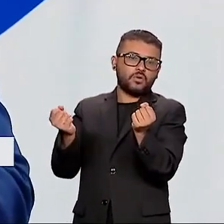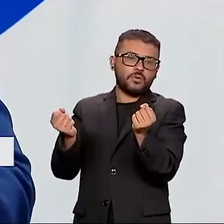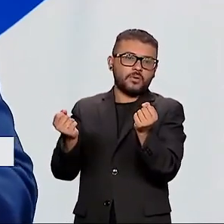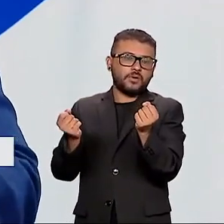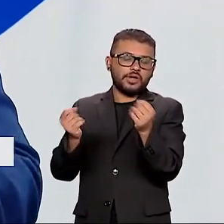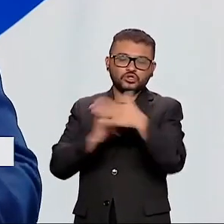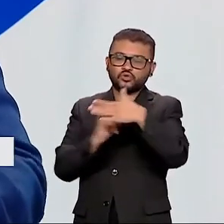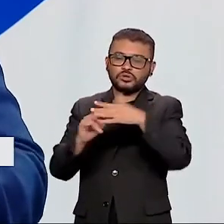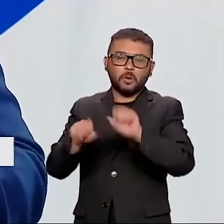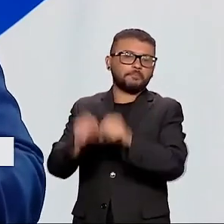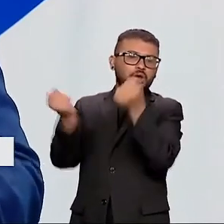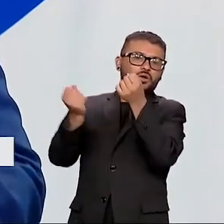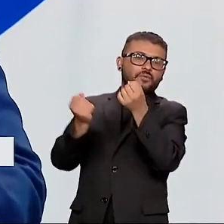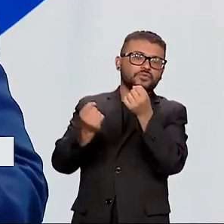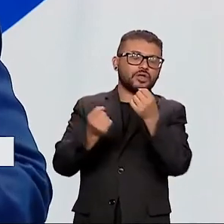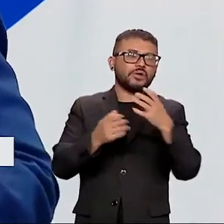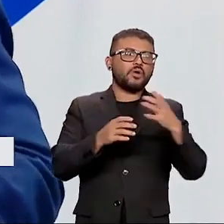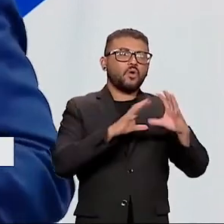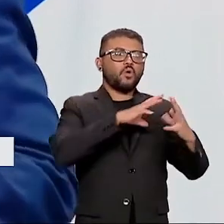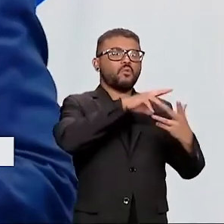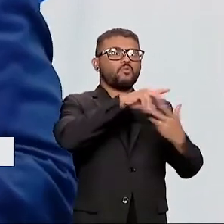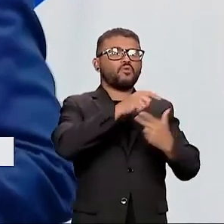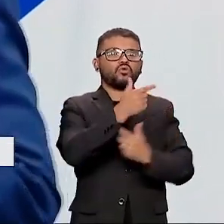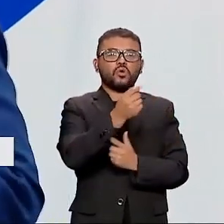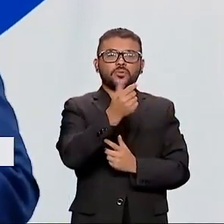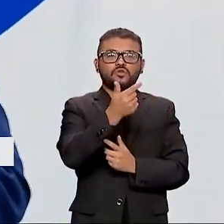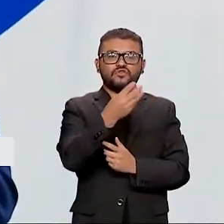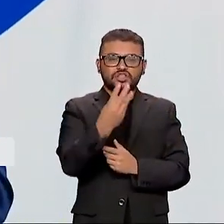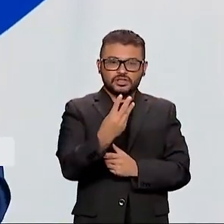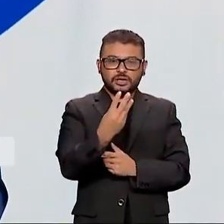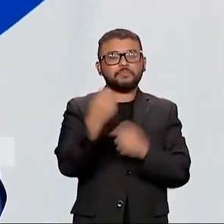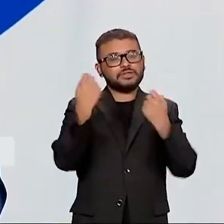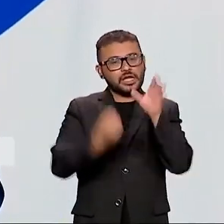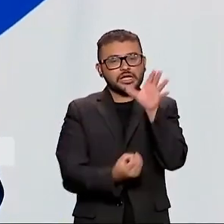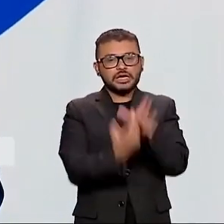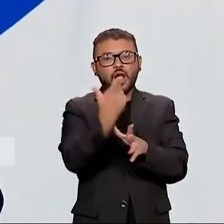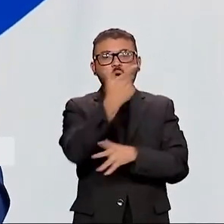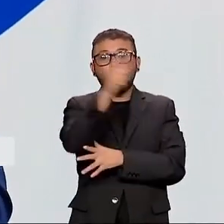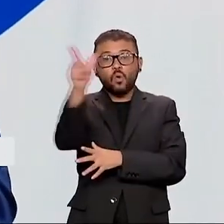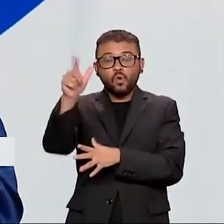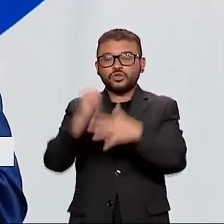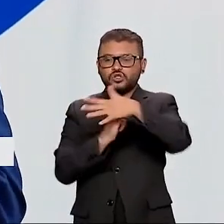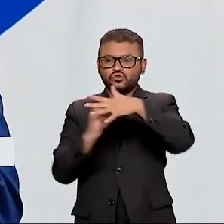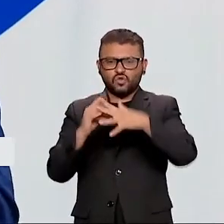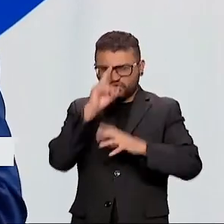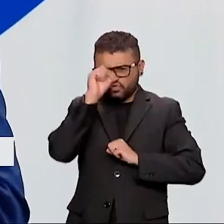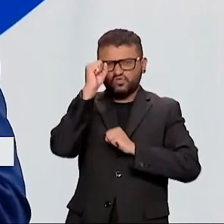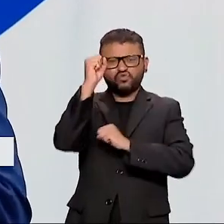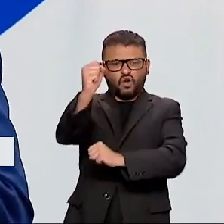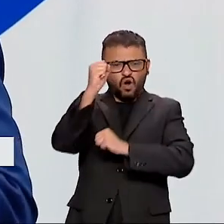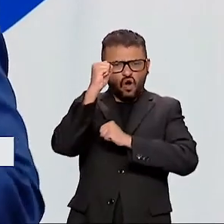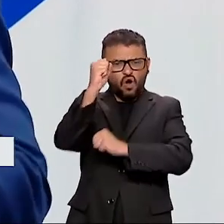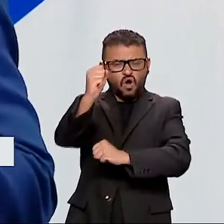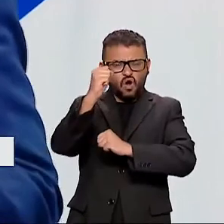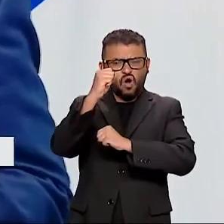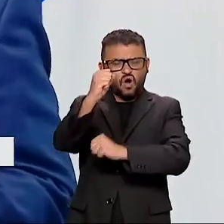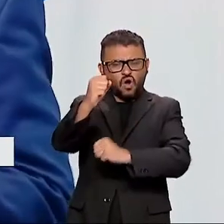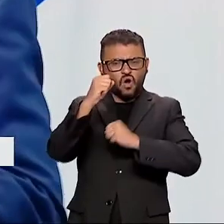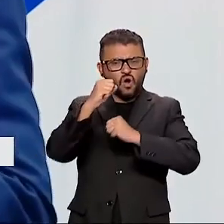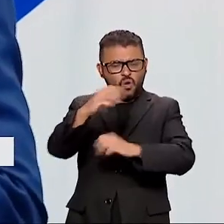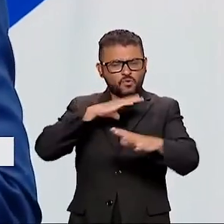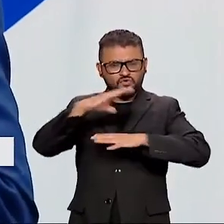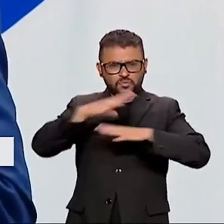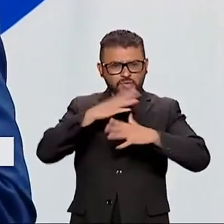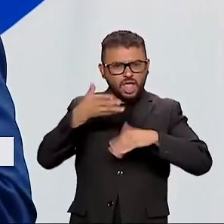O mundo de 2023 precisa de outras instituições mais fortes, mais representativas, com